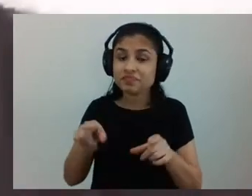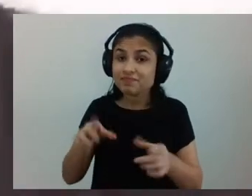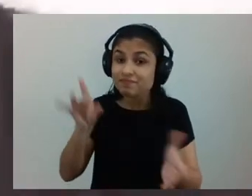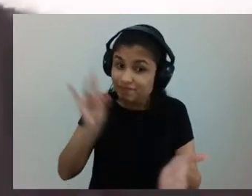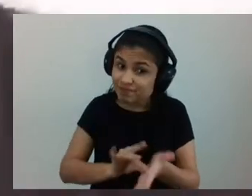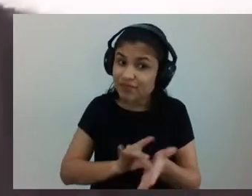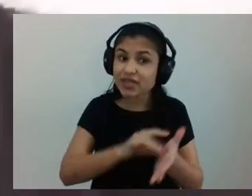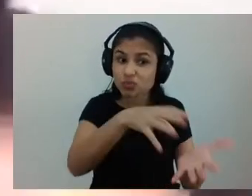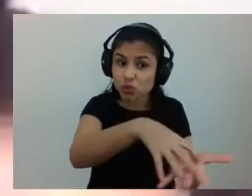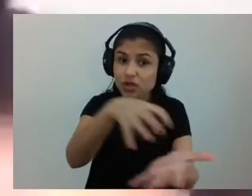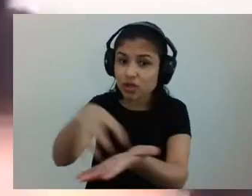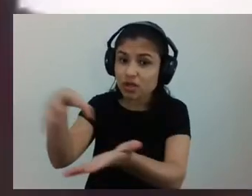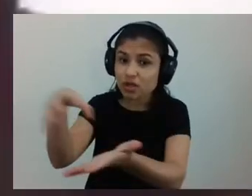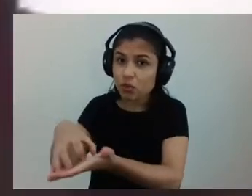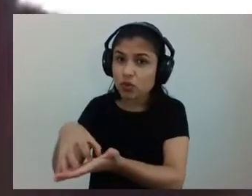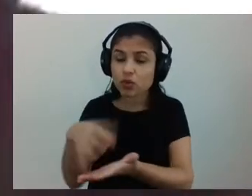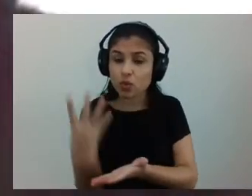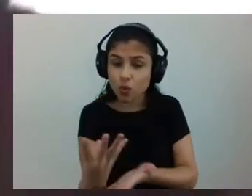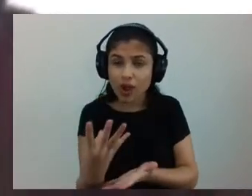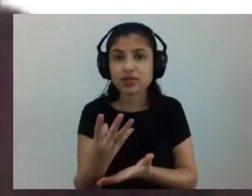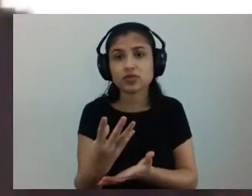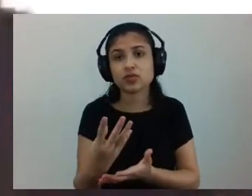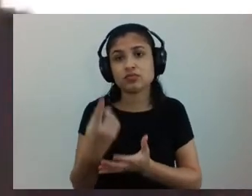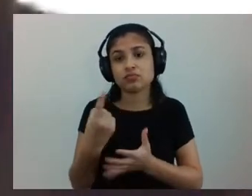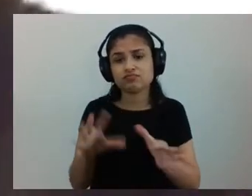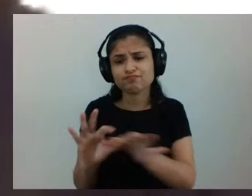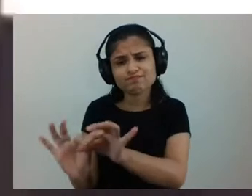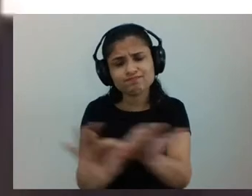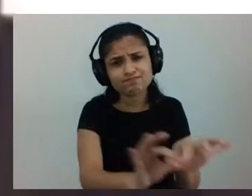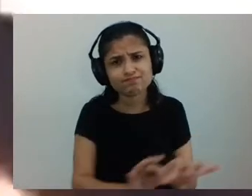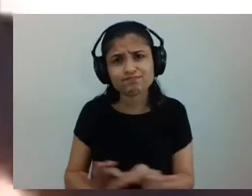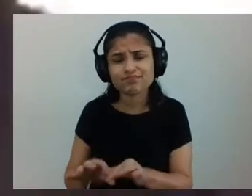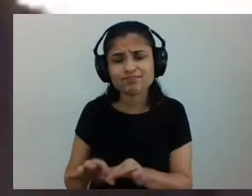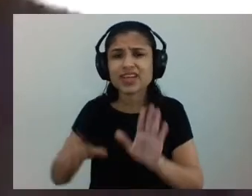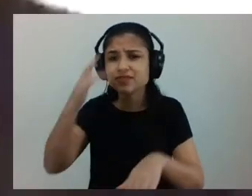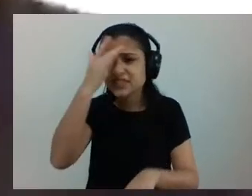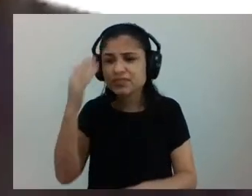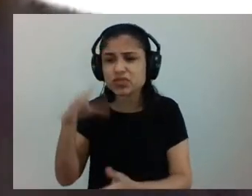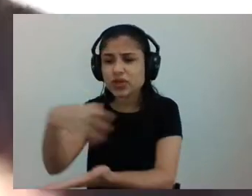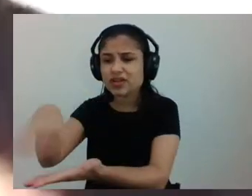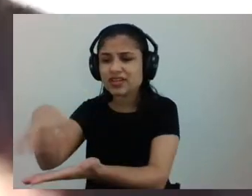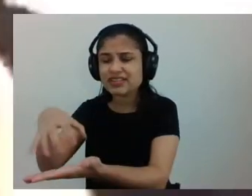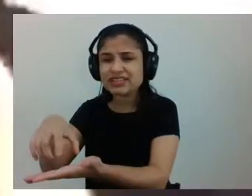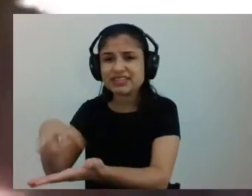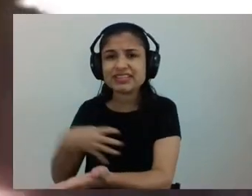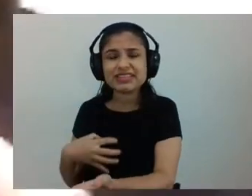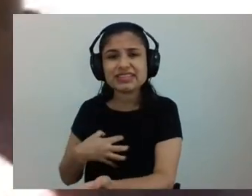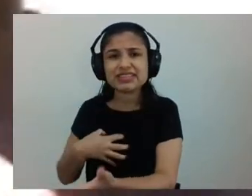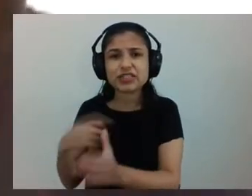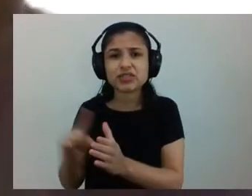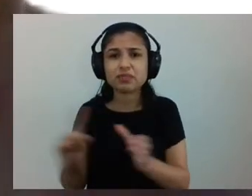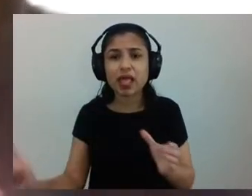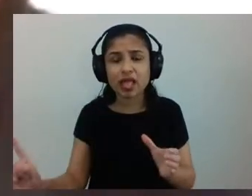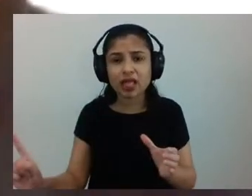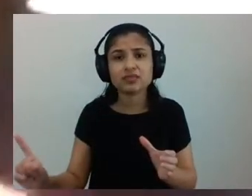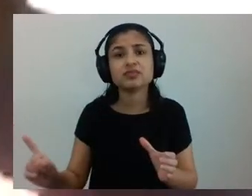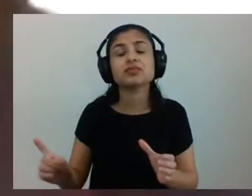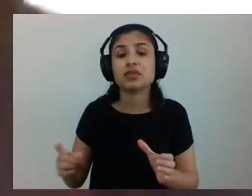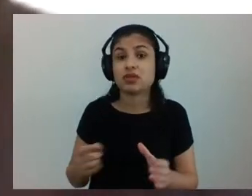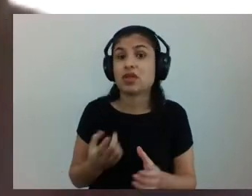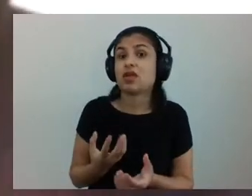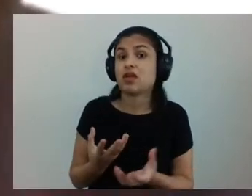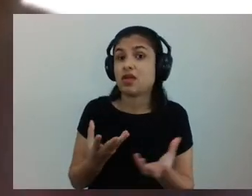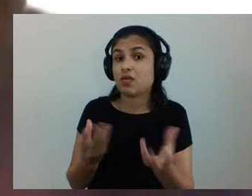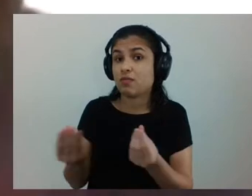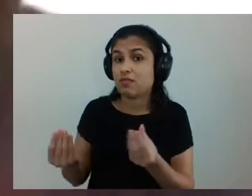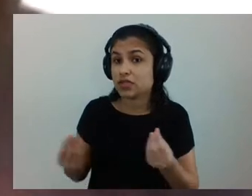gente se sente ilhada em Lagoa do Sino, no próprio Sorocaba. Nós temos que dar um jeito em muita coisa aqui dentro, e muitas dessas coisas não dependem de